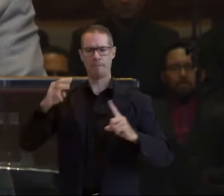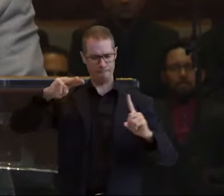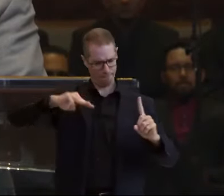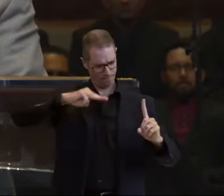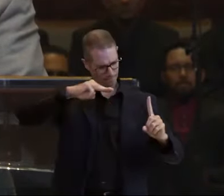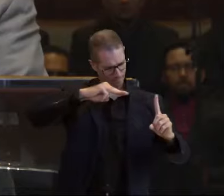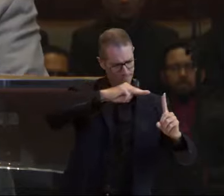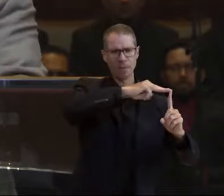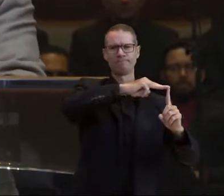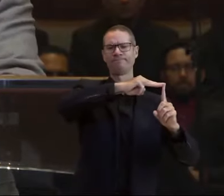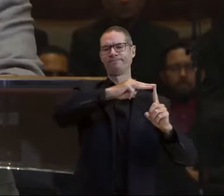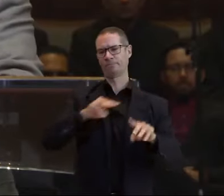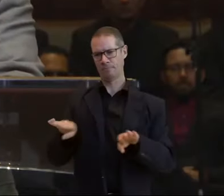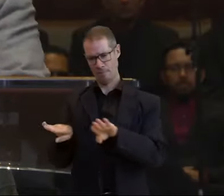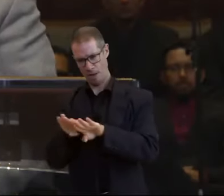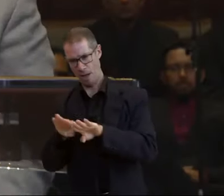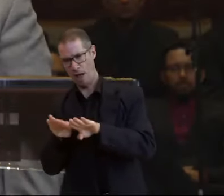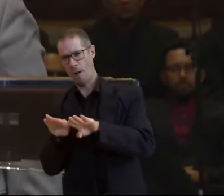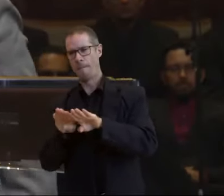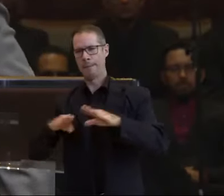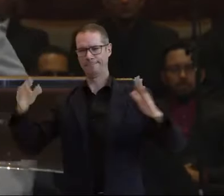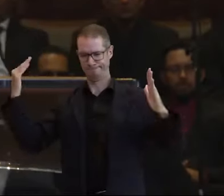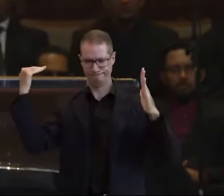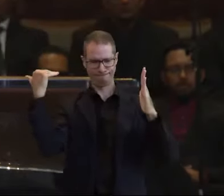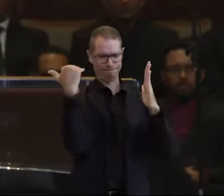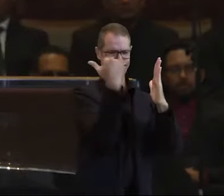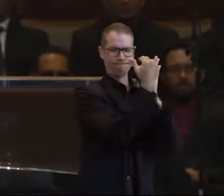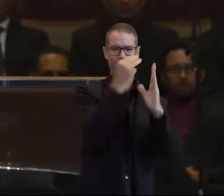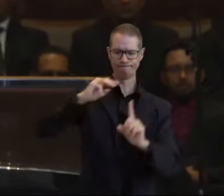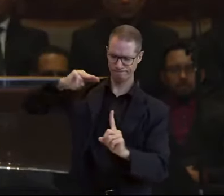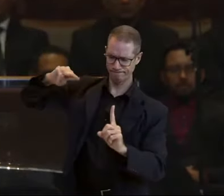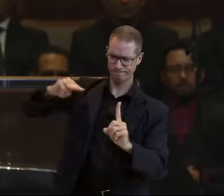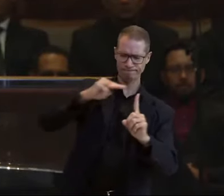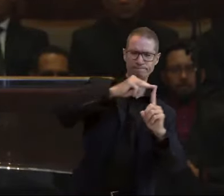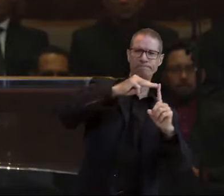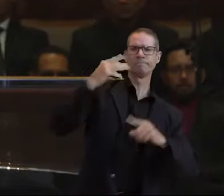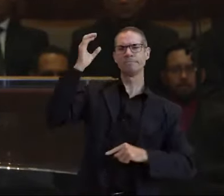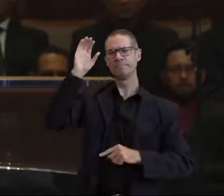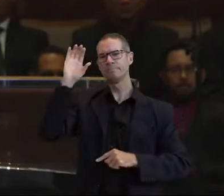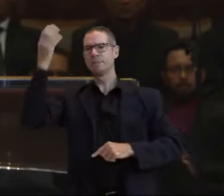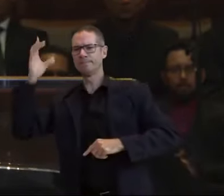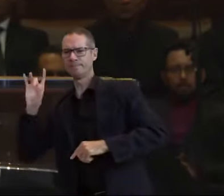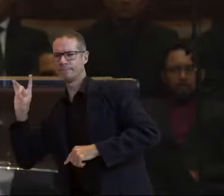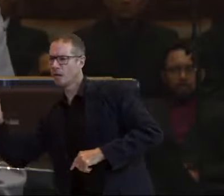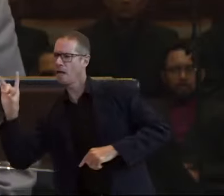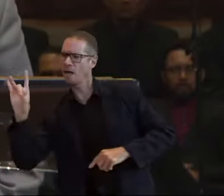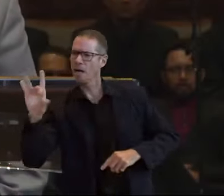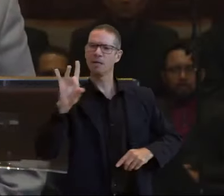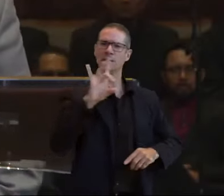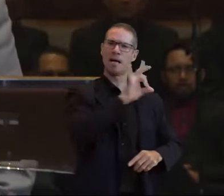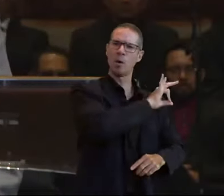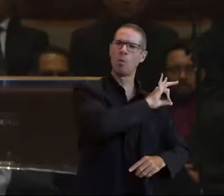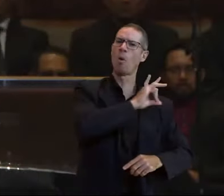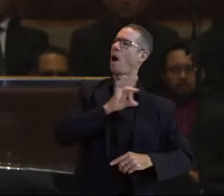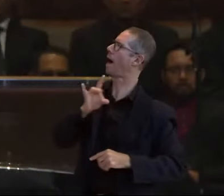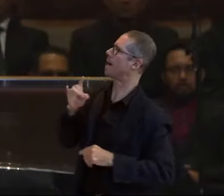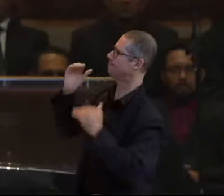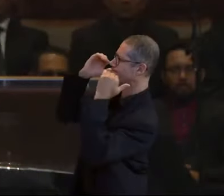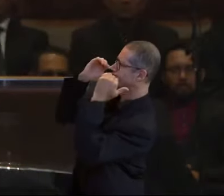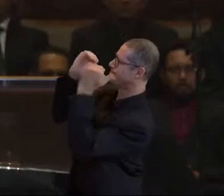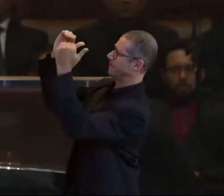missão. E assim o cumprimento da missão acontece quando cada um se compromete com